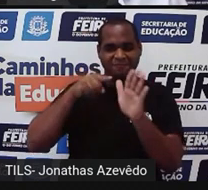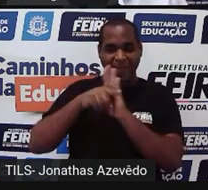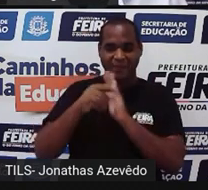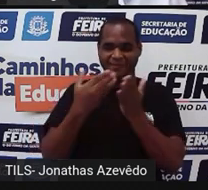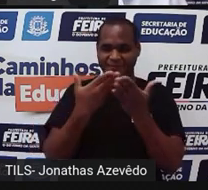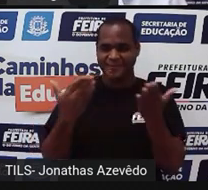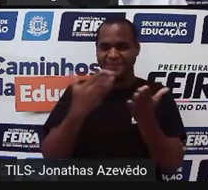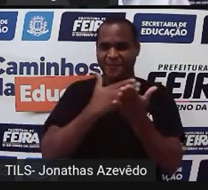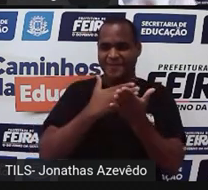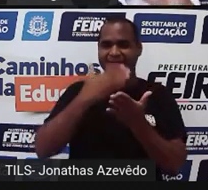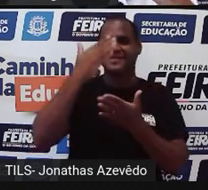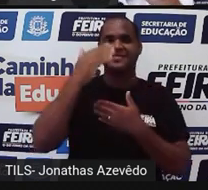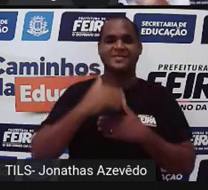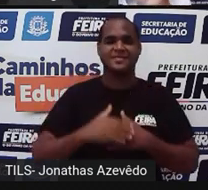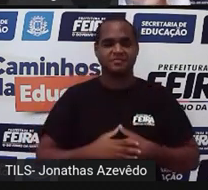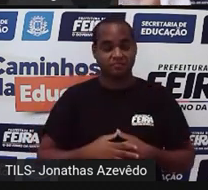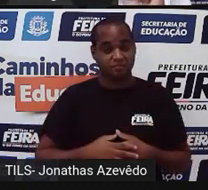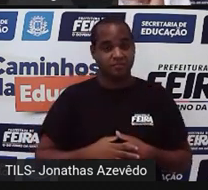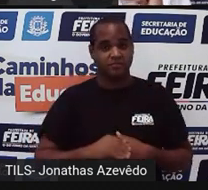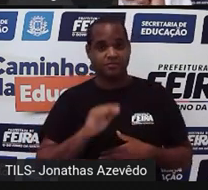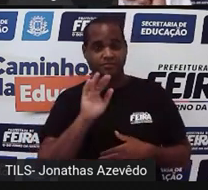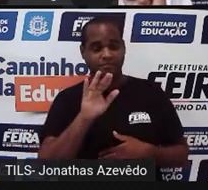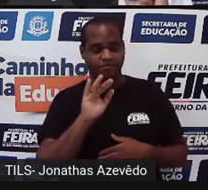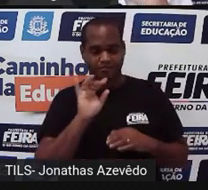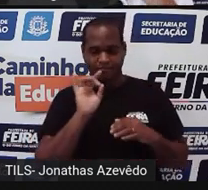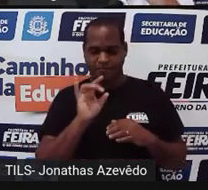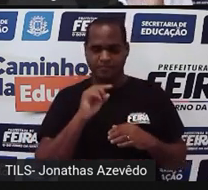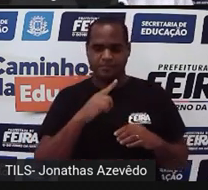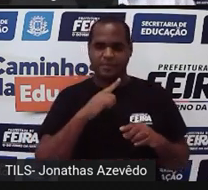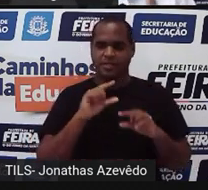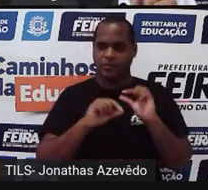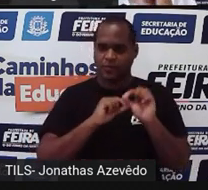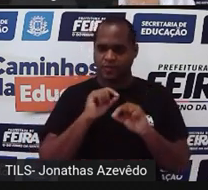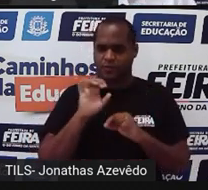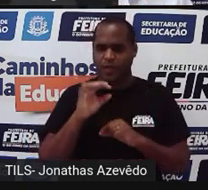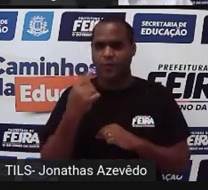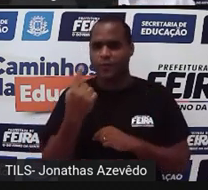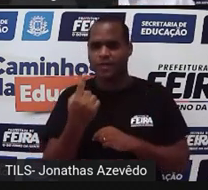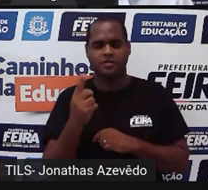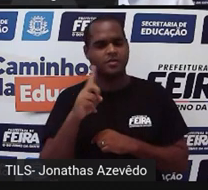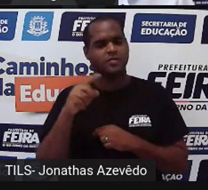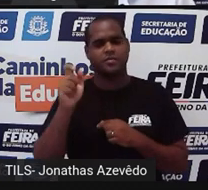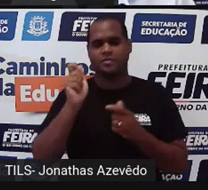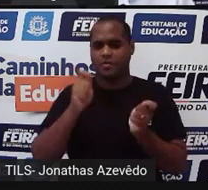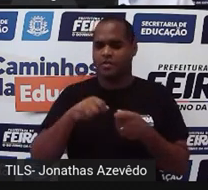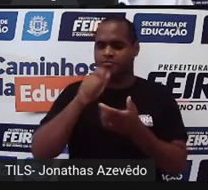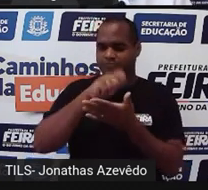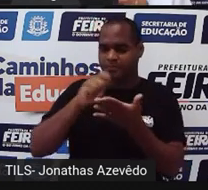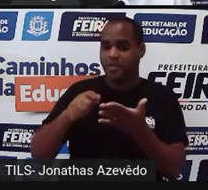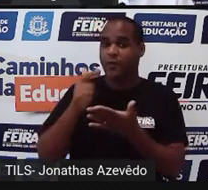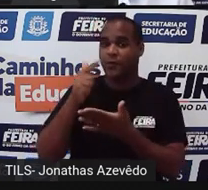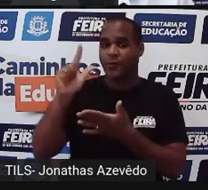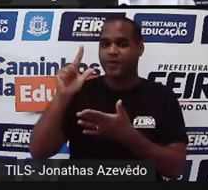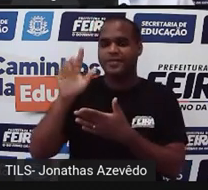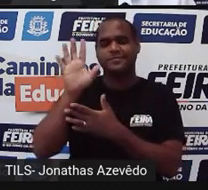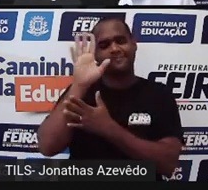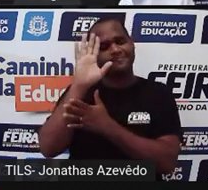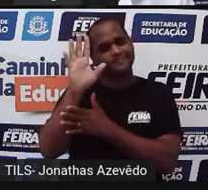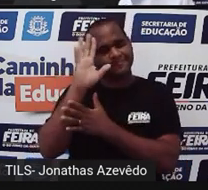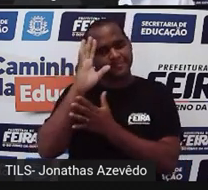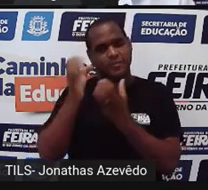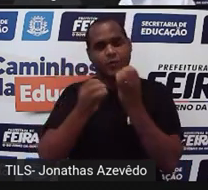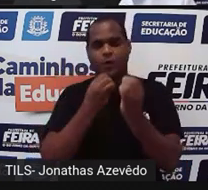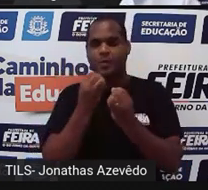aula. Mas só dá para fazer essa equação? Não, dá para escrever outra, pensando na quantidade